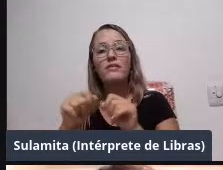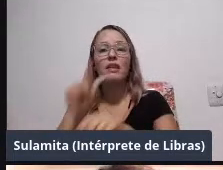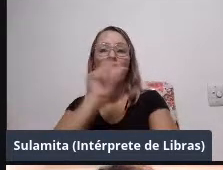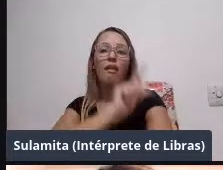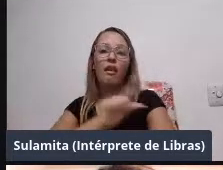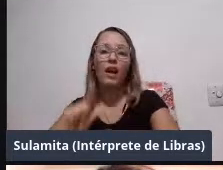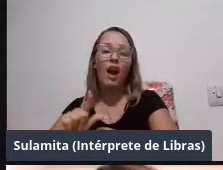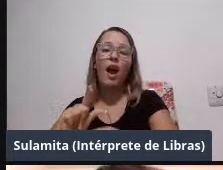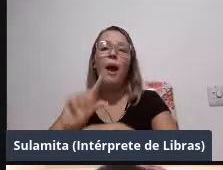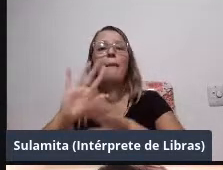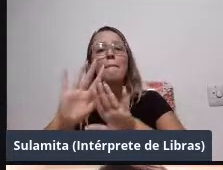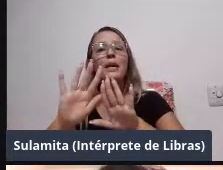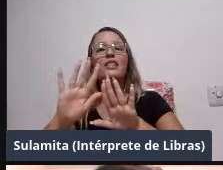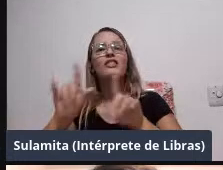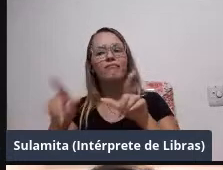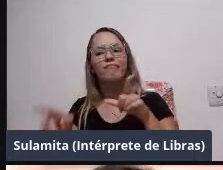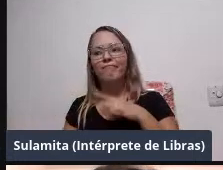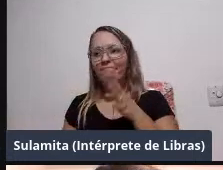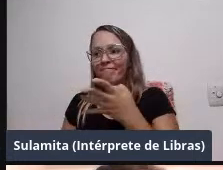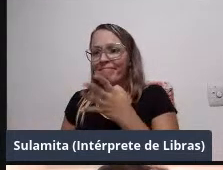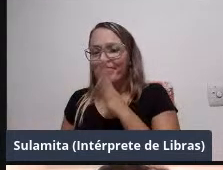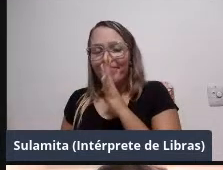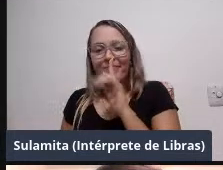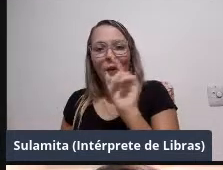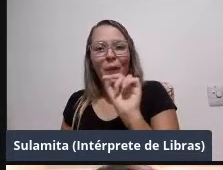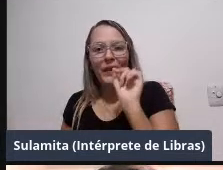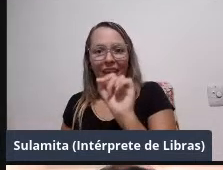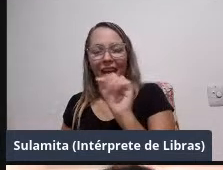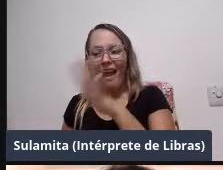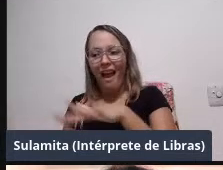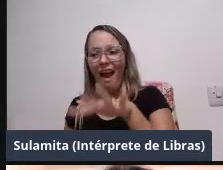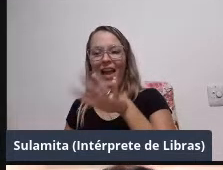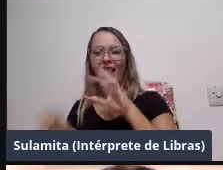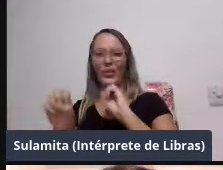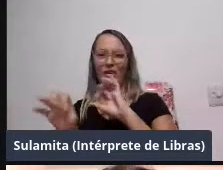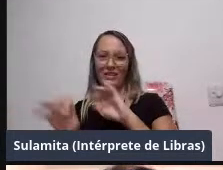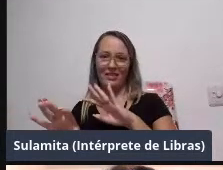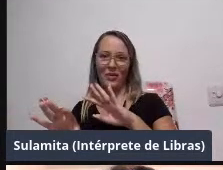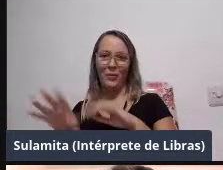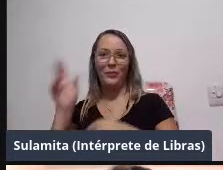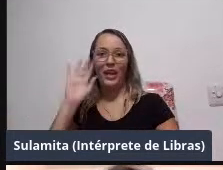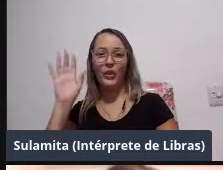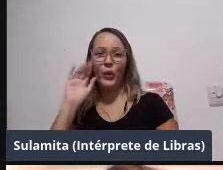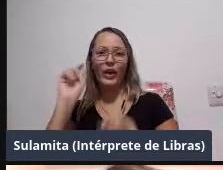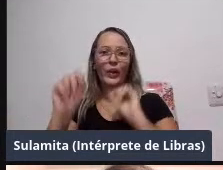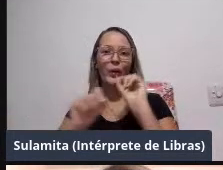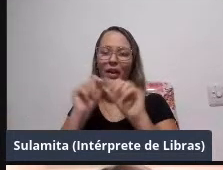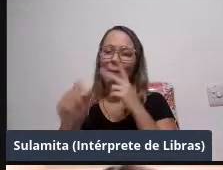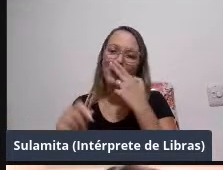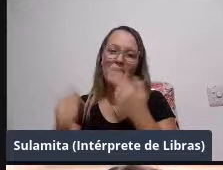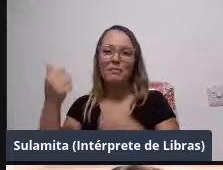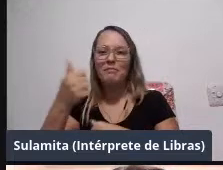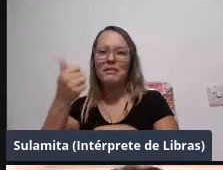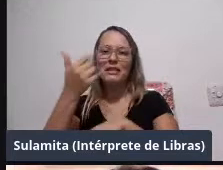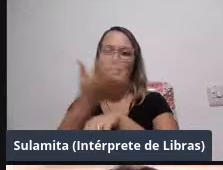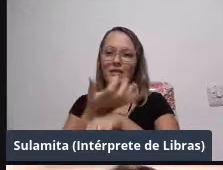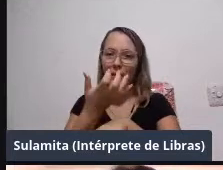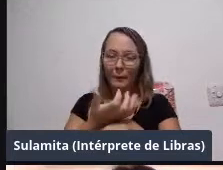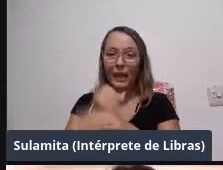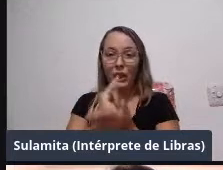encantei pela área da educação, ainda muito teoricamente, né, ainda naquelas primeiras disciplinas, que era introdução aos